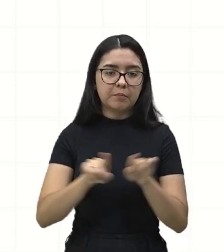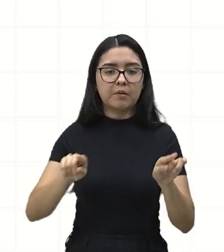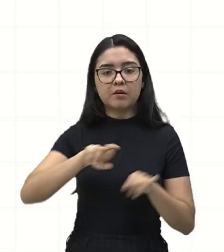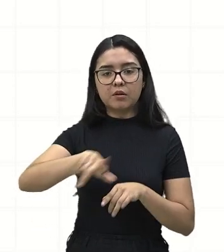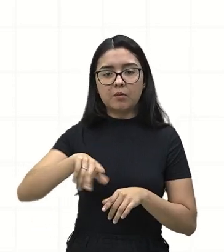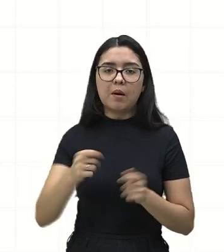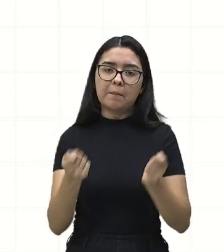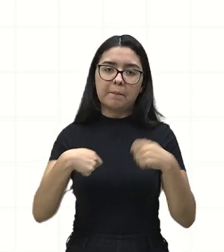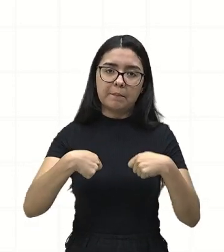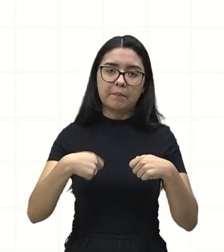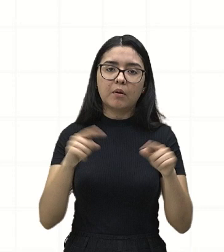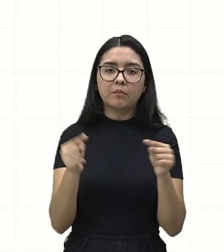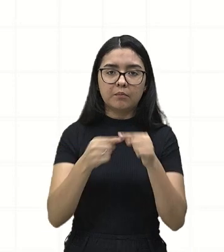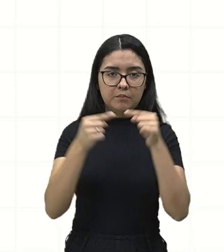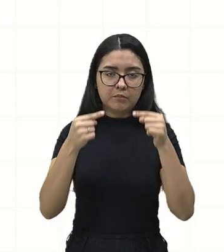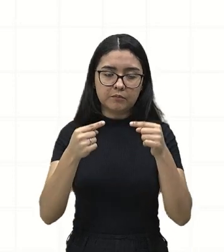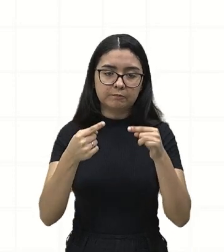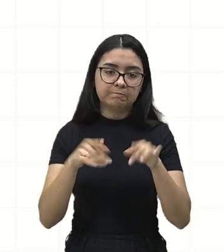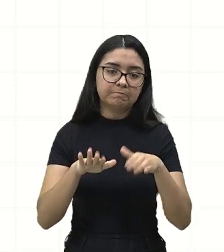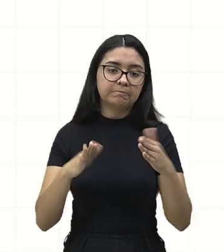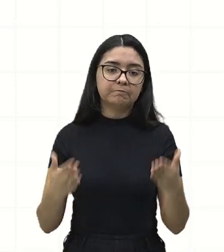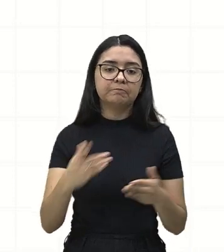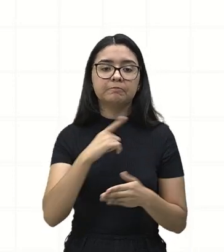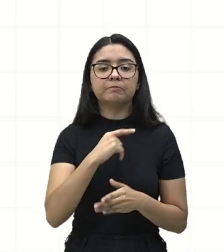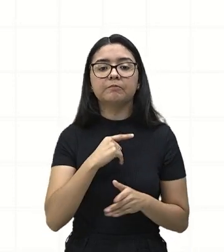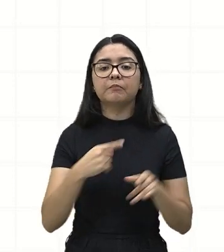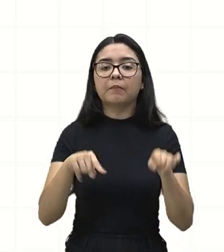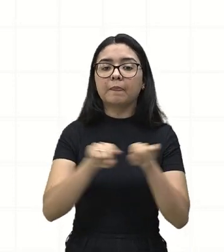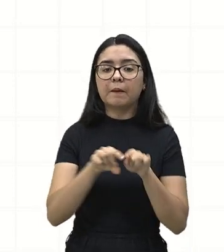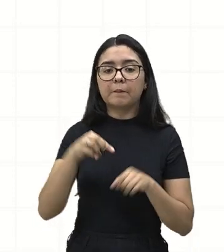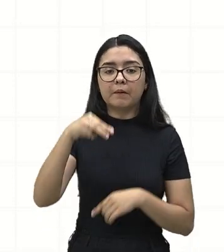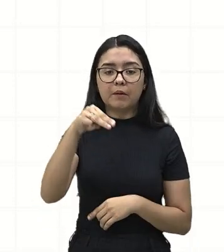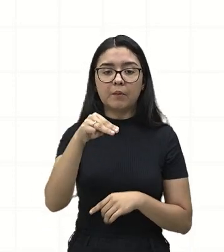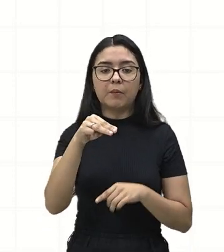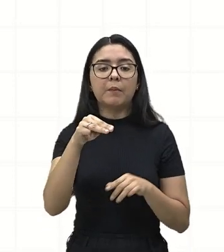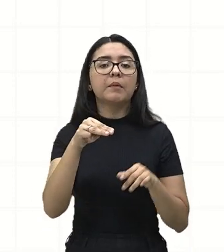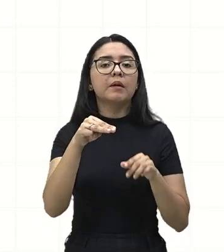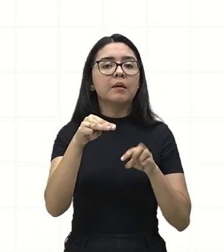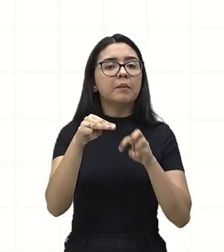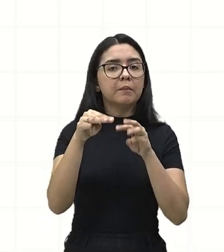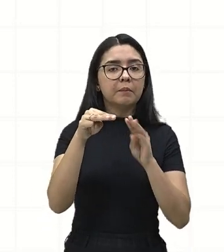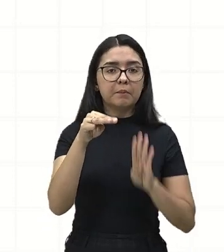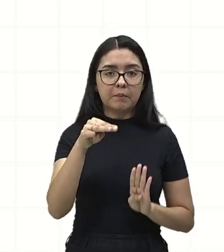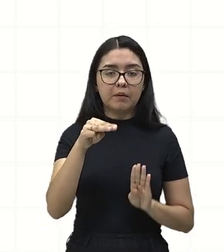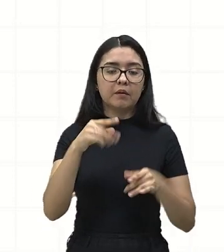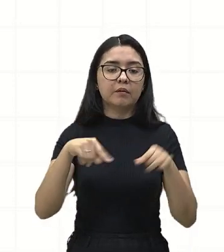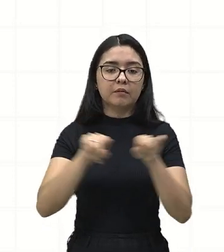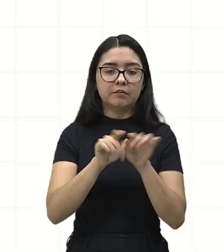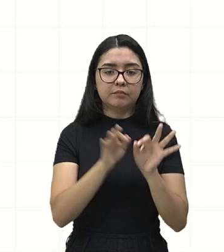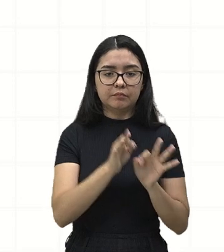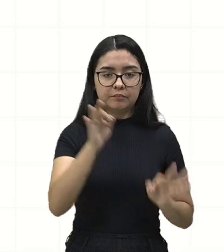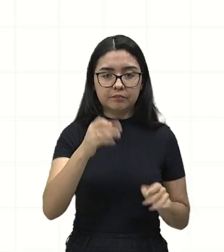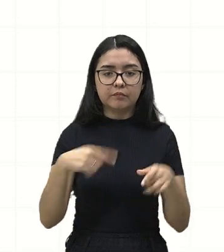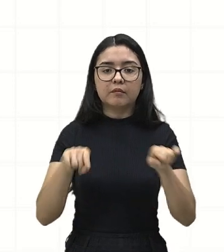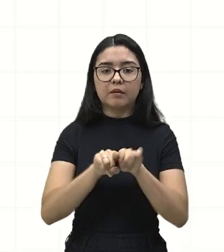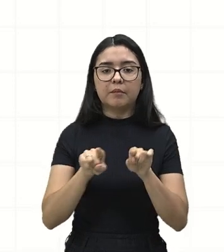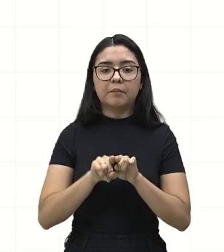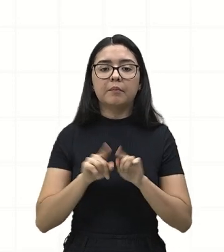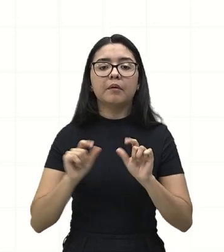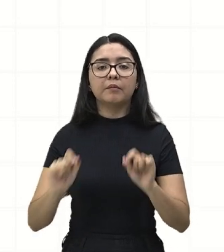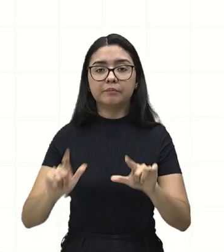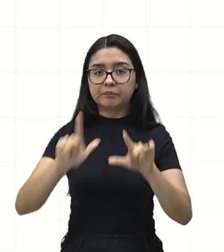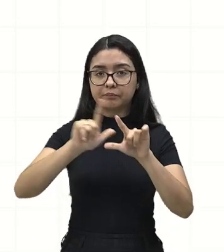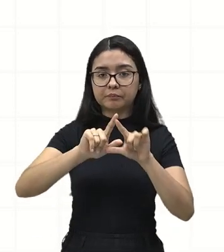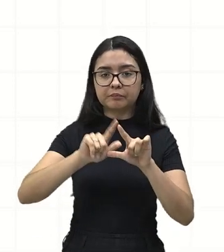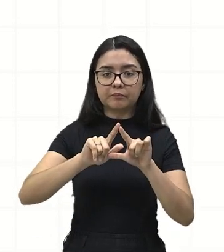Então, esse tamanho está para esse aqui, que eu vou chamar de y, assim como z, que eu vou chamar aqui a